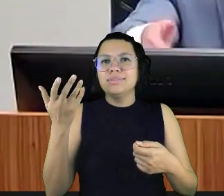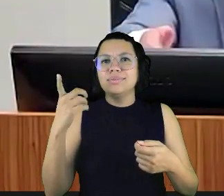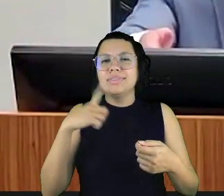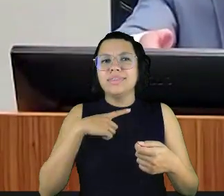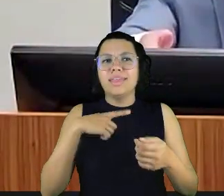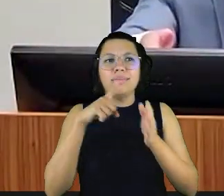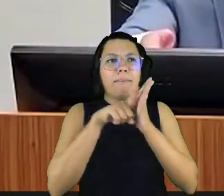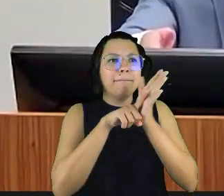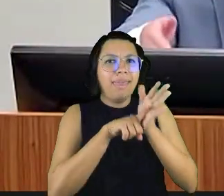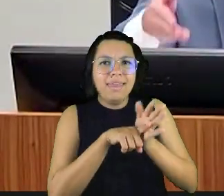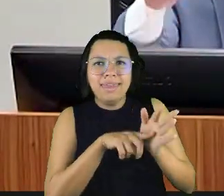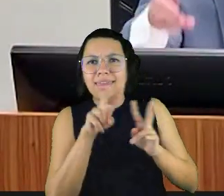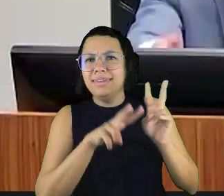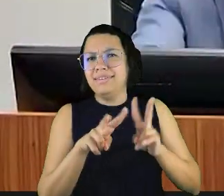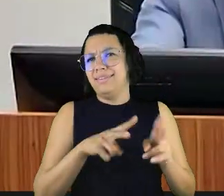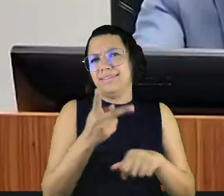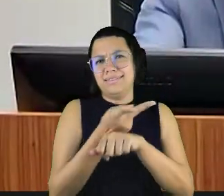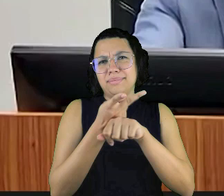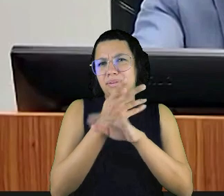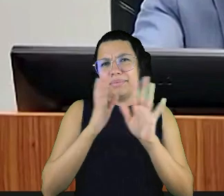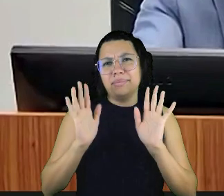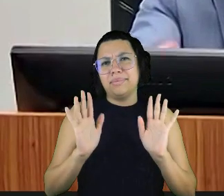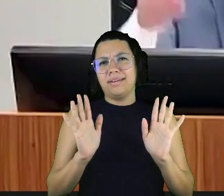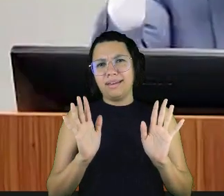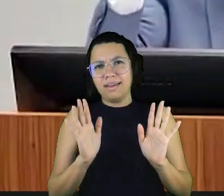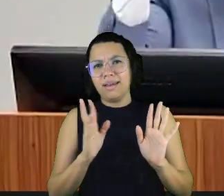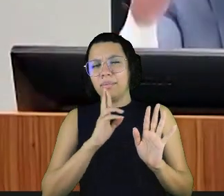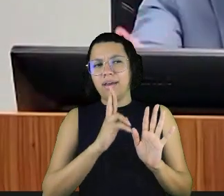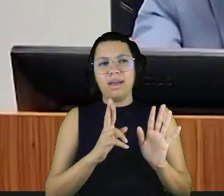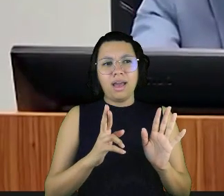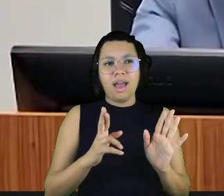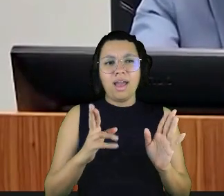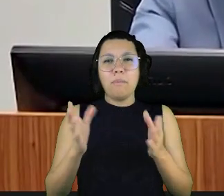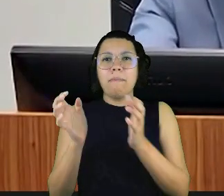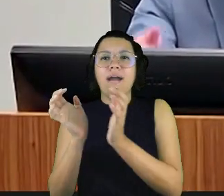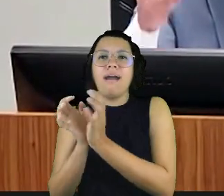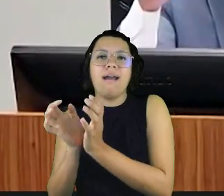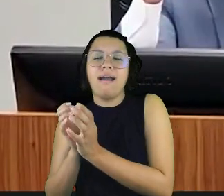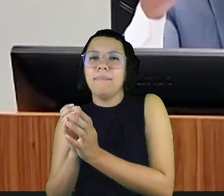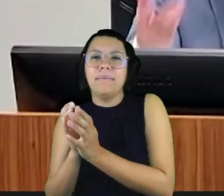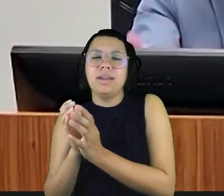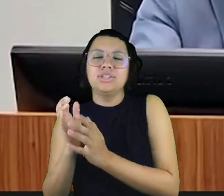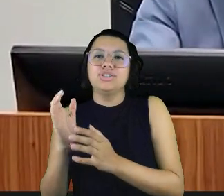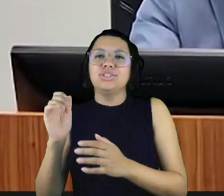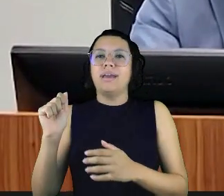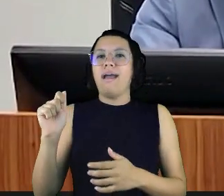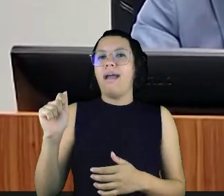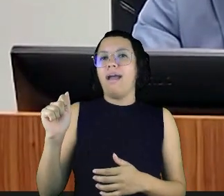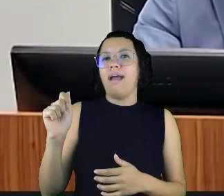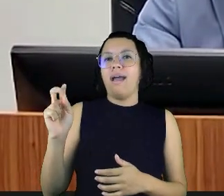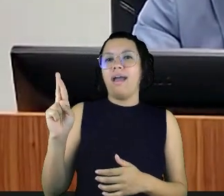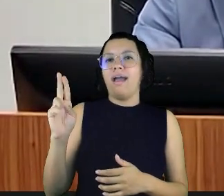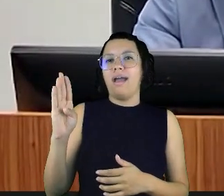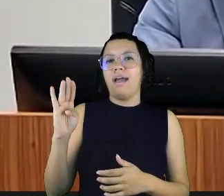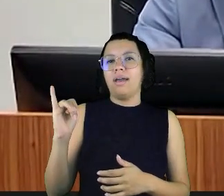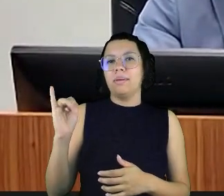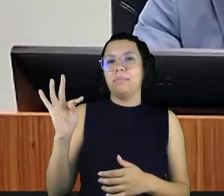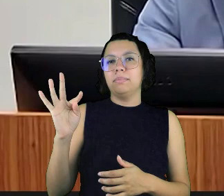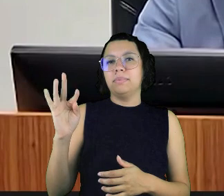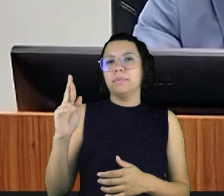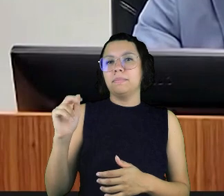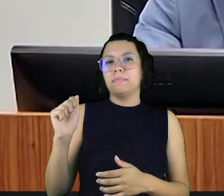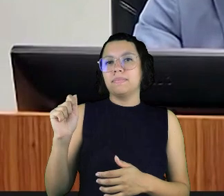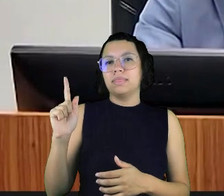uma câmara de arbitragem, ela lida com isso com uma